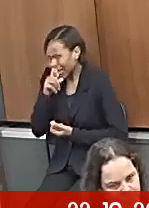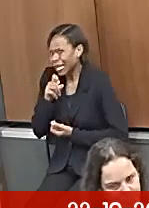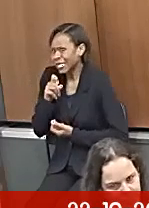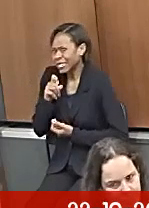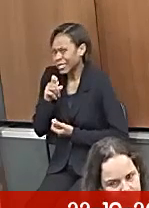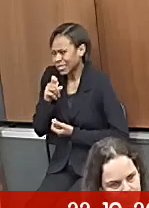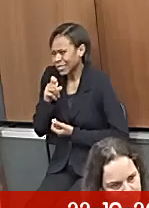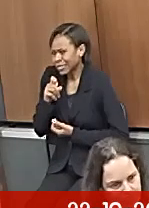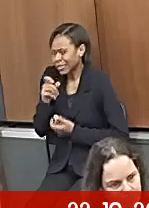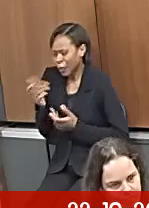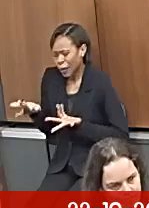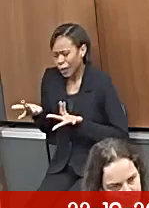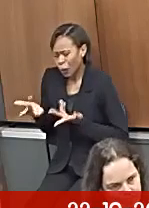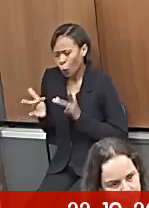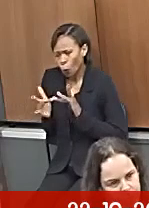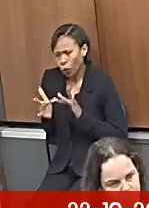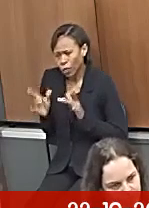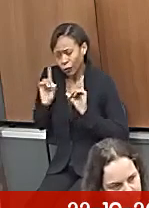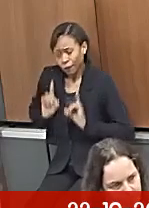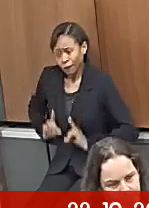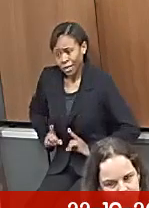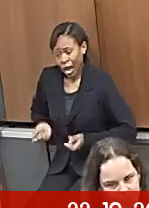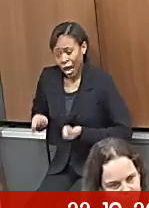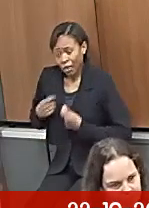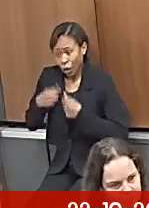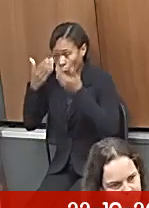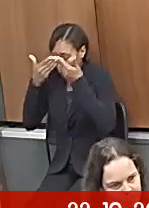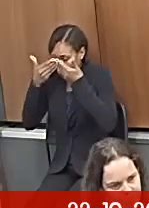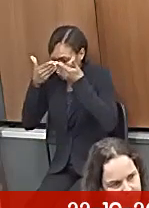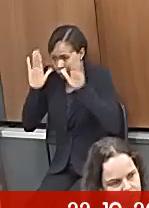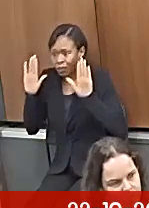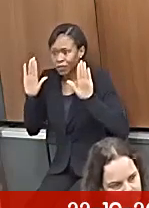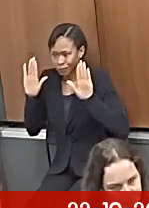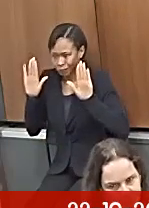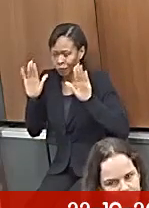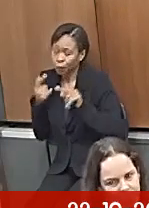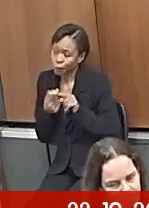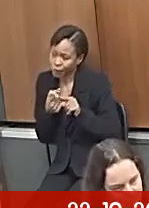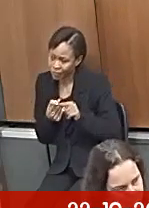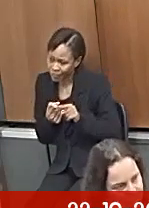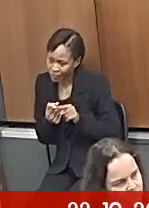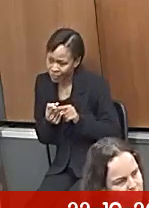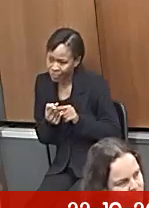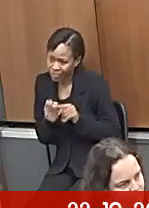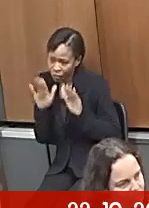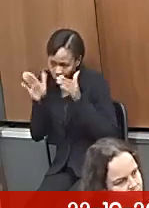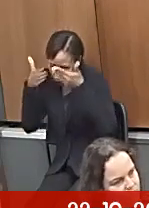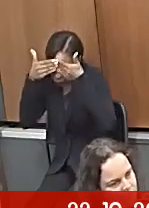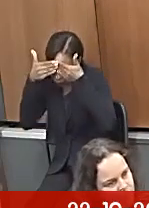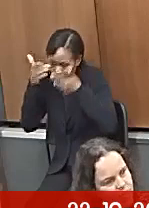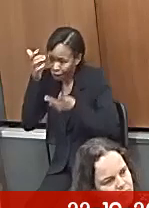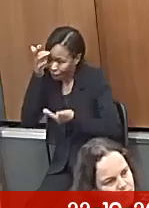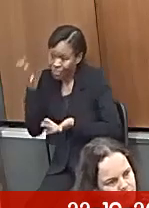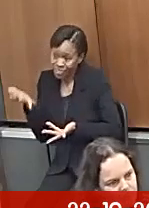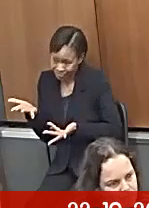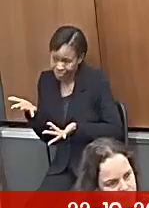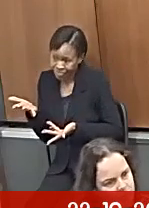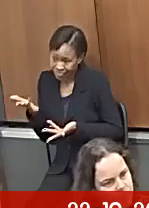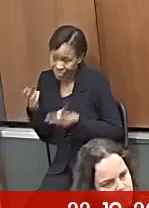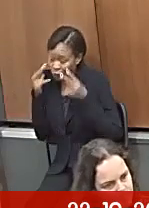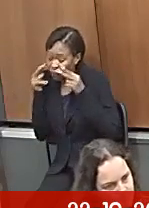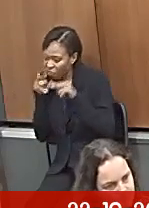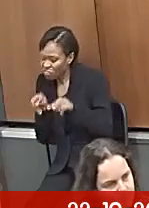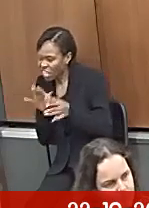é o que nos abre os olhos. Porque é mais fácil não ver. É mais fácil passar e não